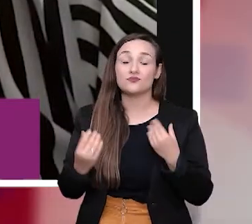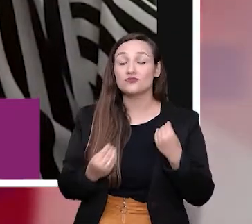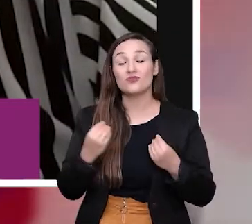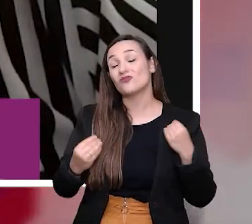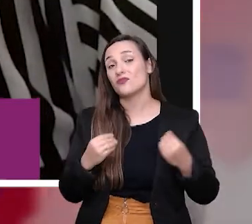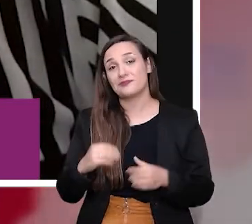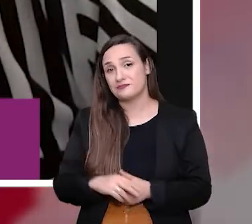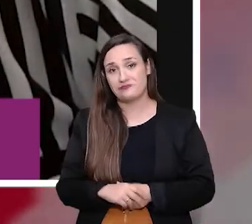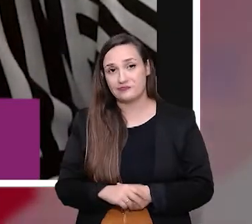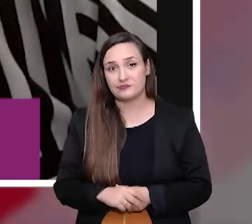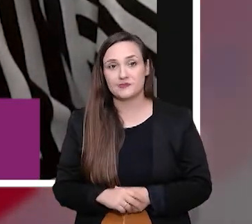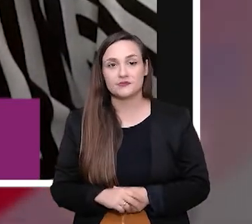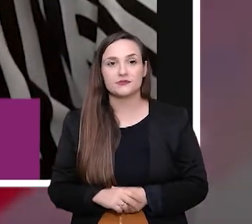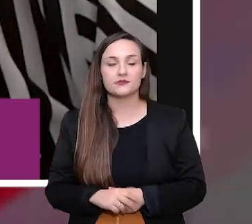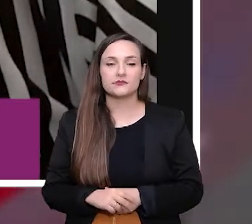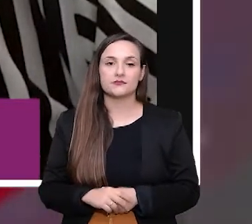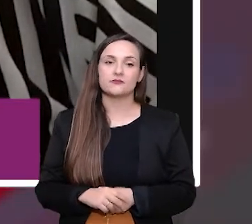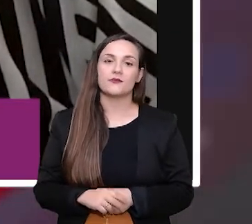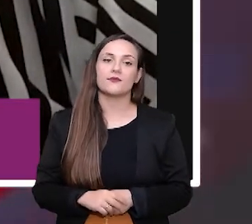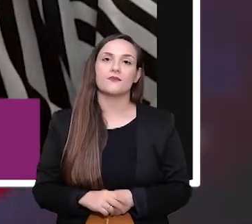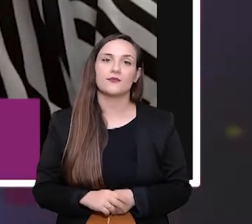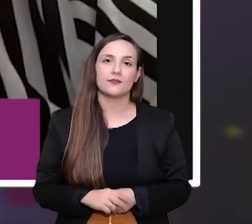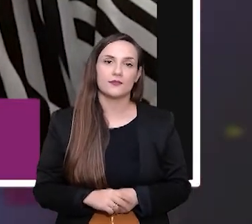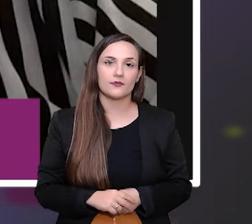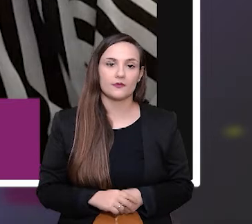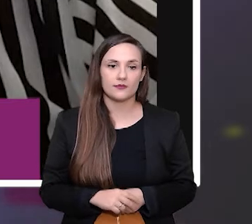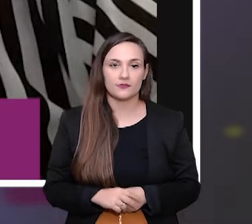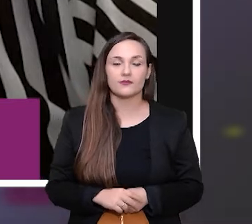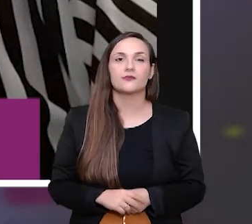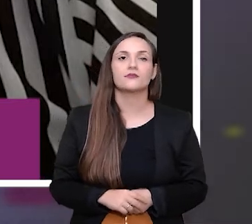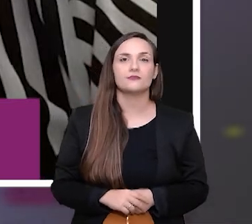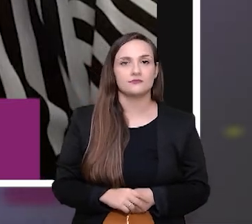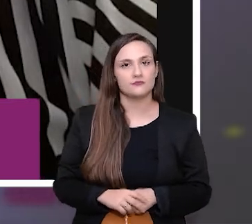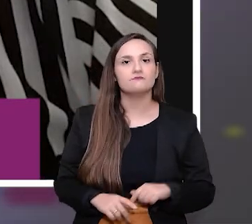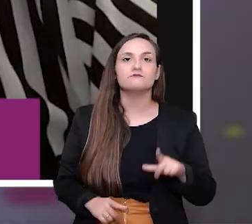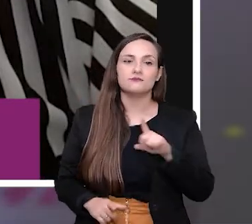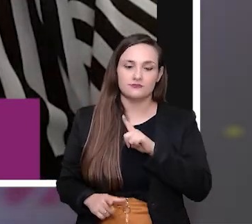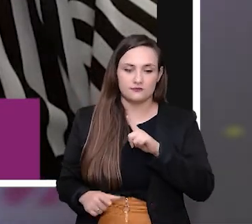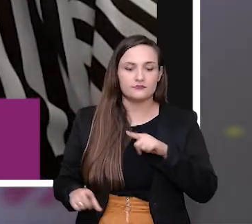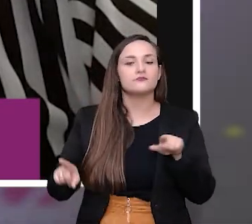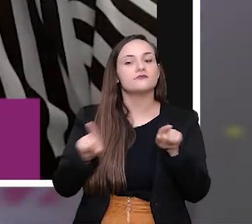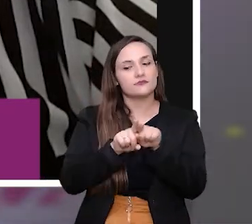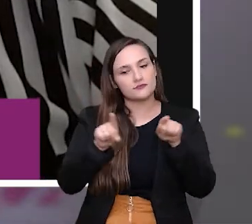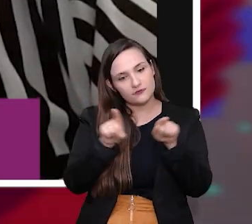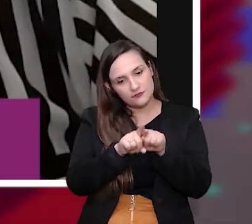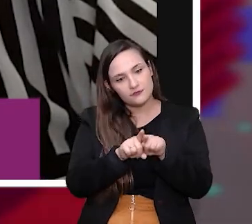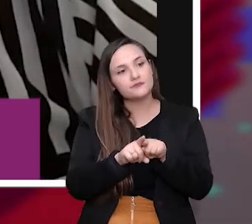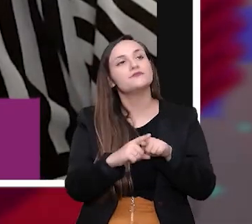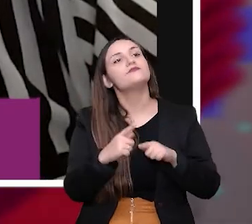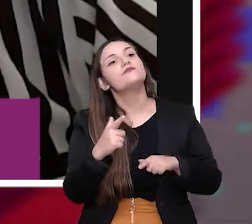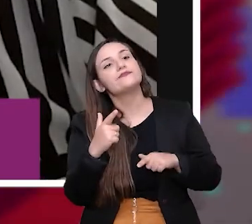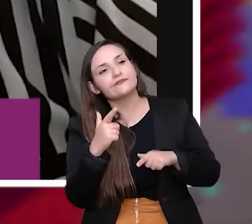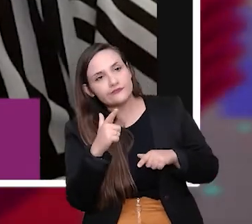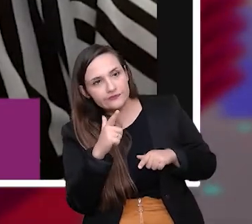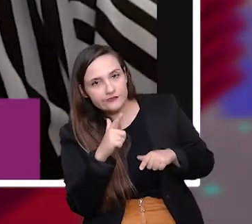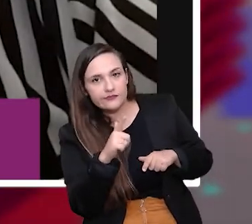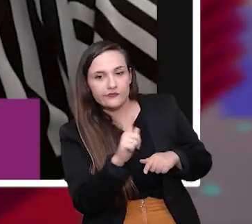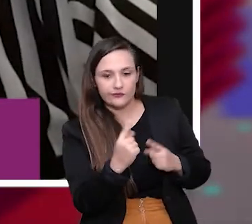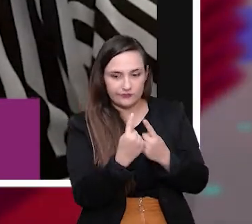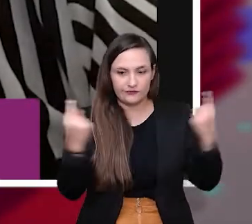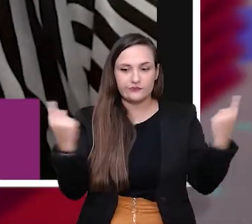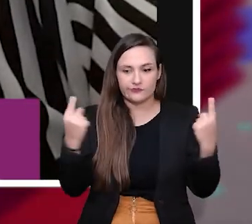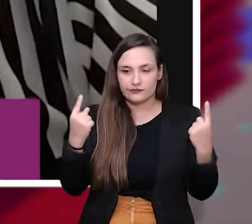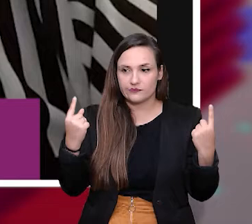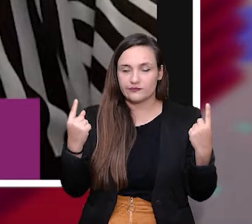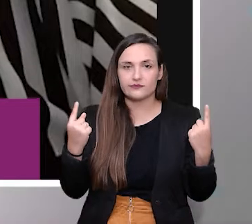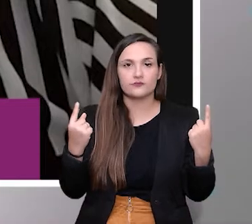gerenciar. E nós estamos falando também agora de outra máxima, né? Para fazer um paralelo com essa